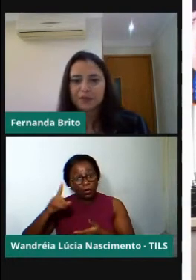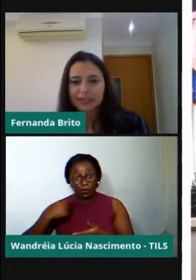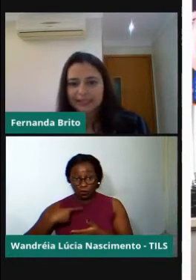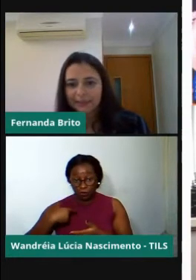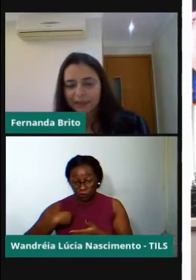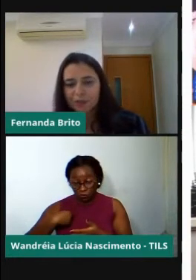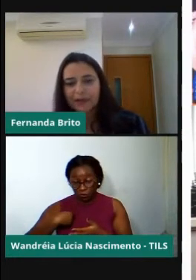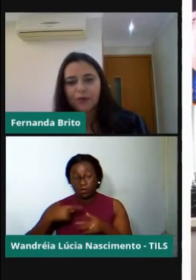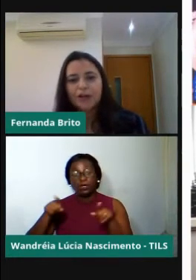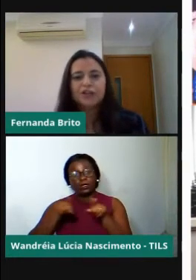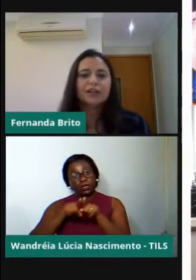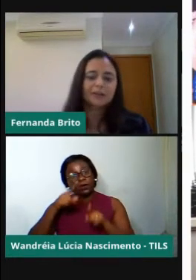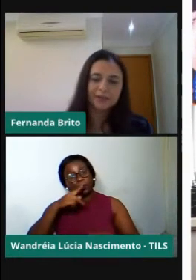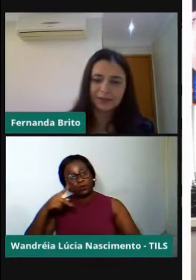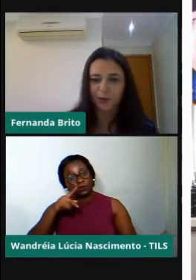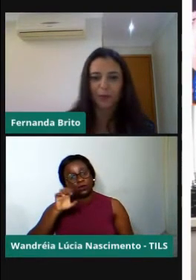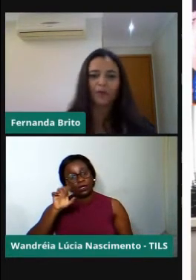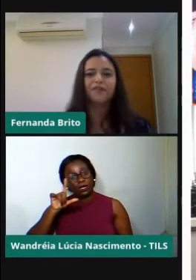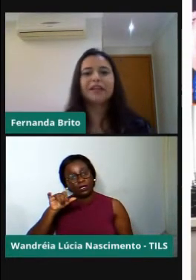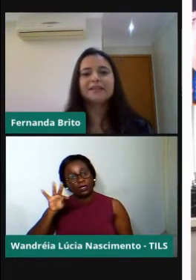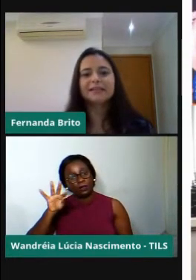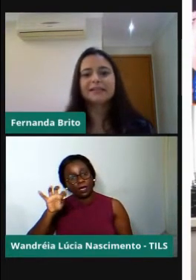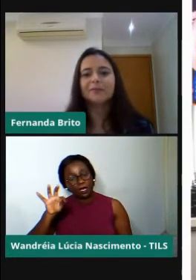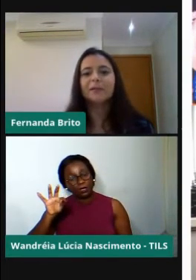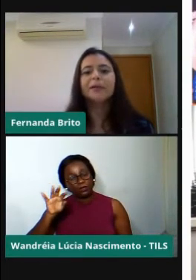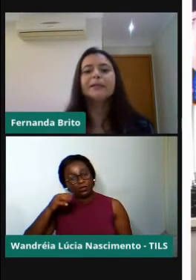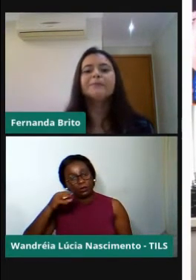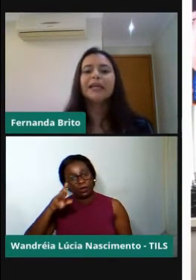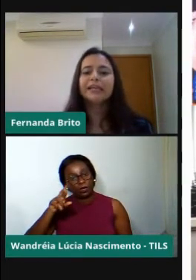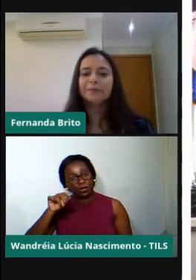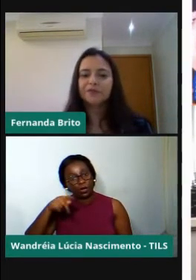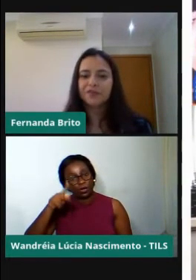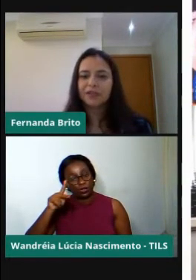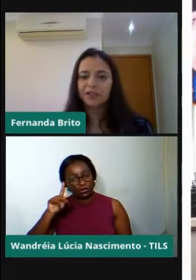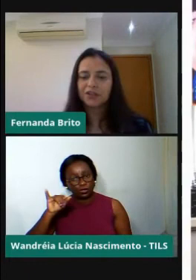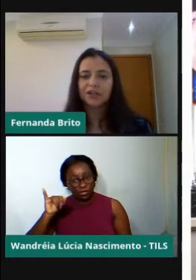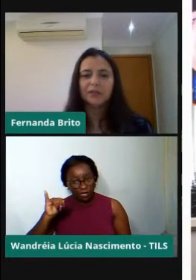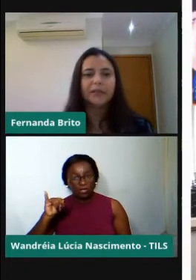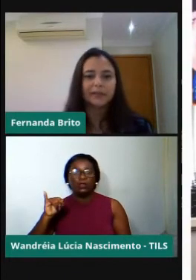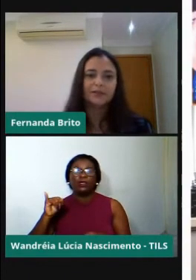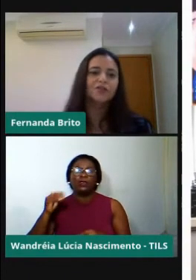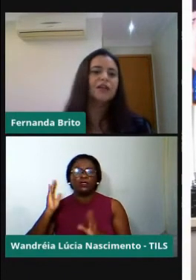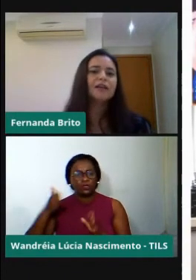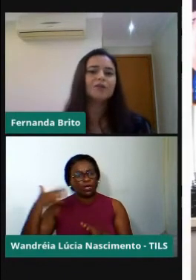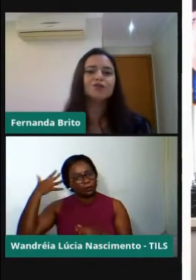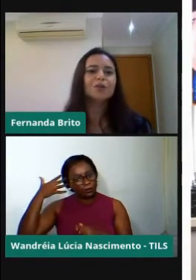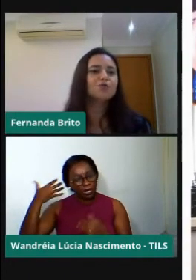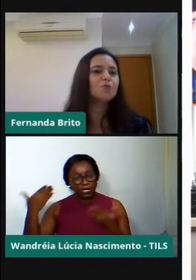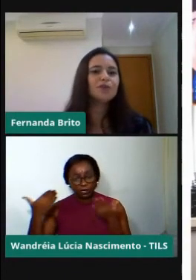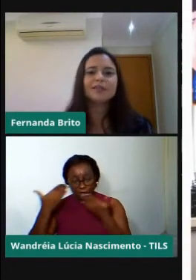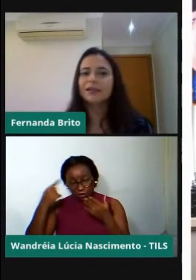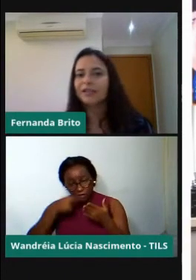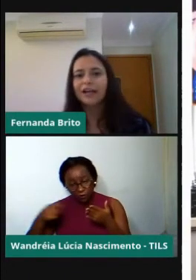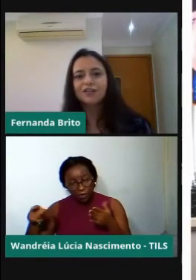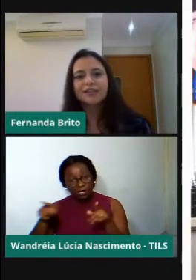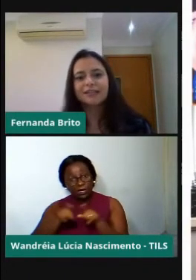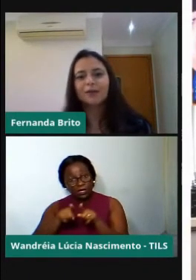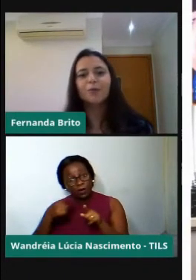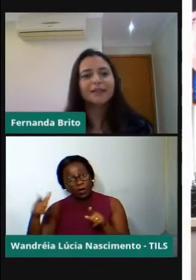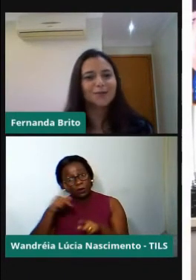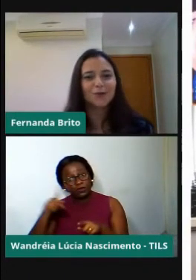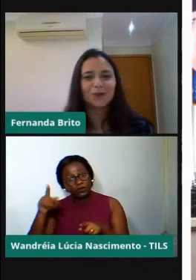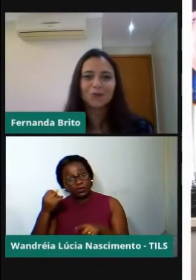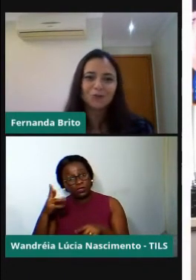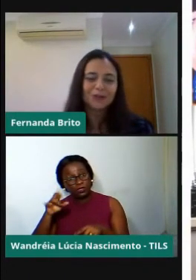pela professora Elizabeth Maroska, que apresentou uma conferência essa semana, e a professora Cristiane Bretas. Nós estamos com muita saudade